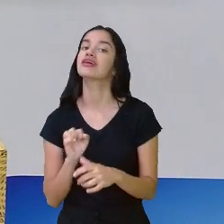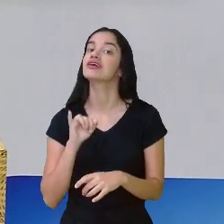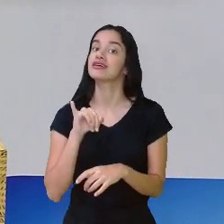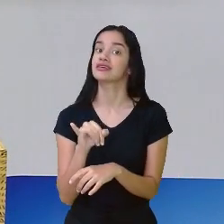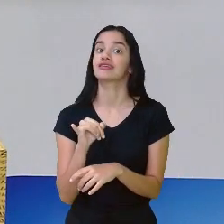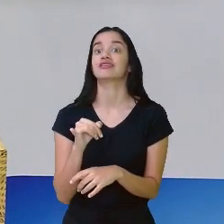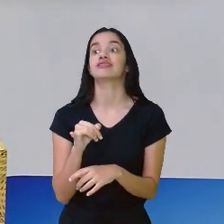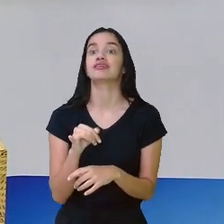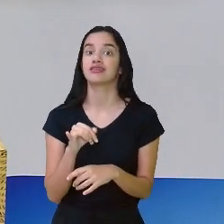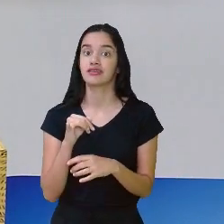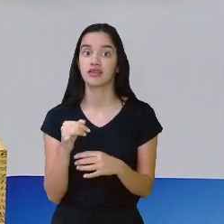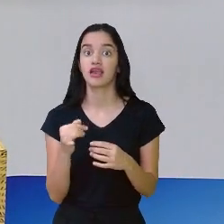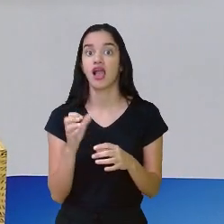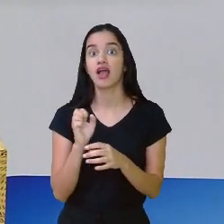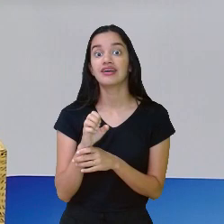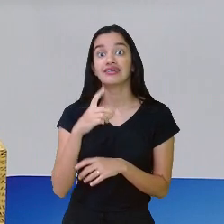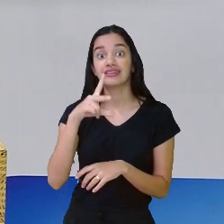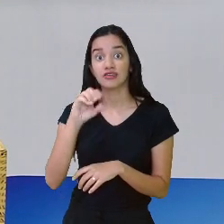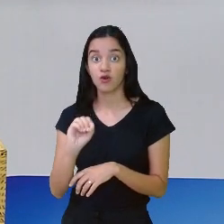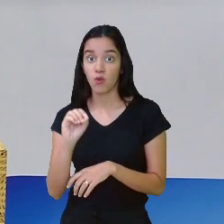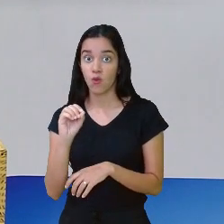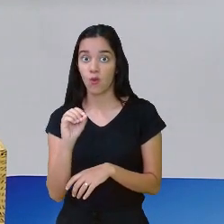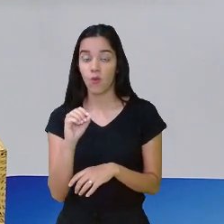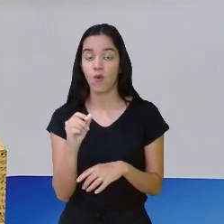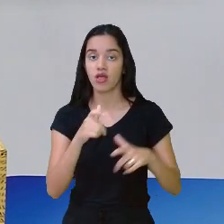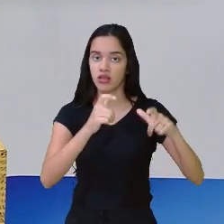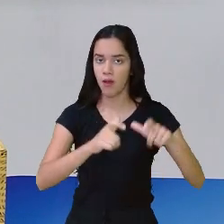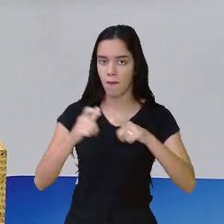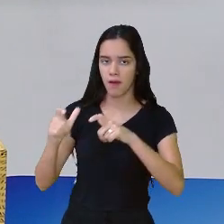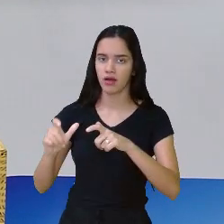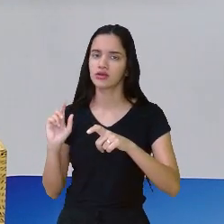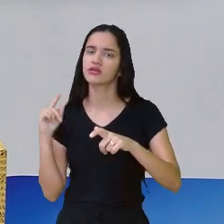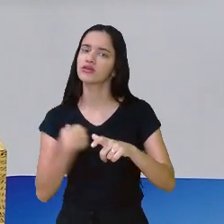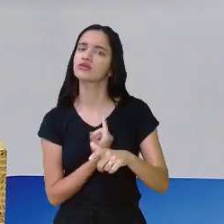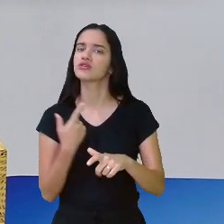ele levou 50 pacotes, nós temos aqui, então, olha,